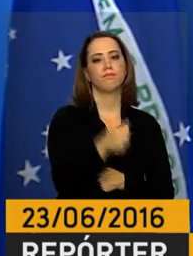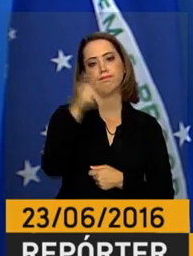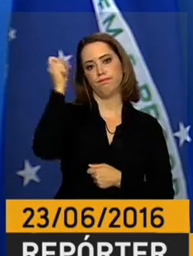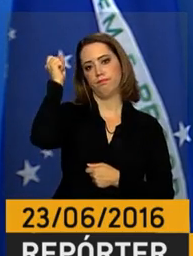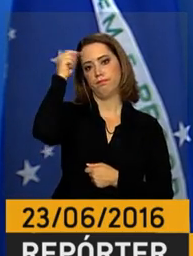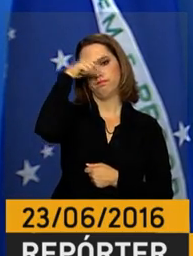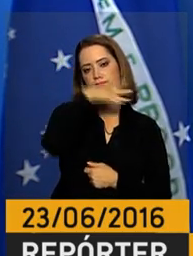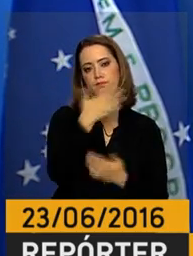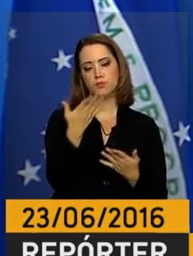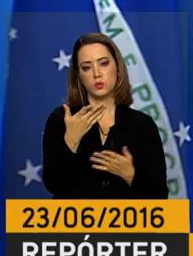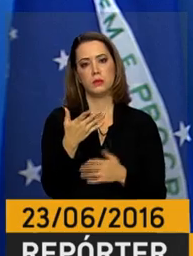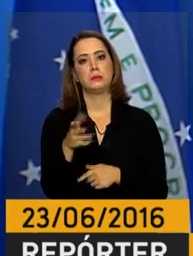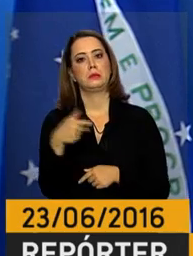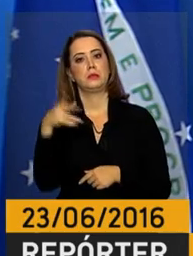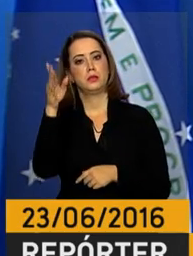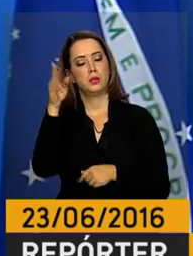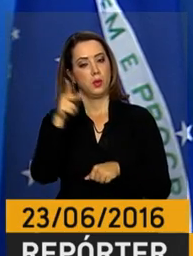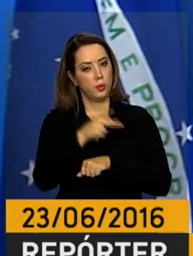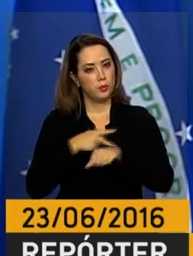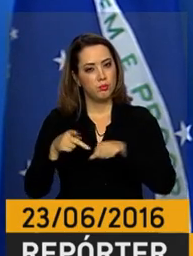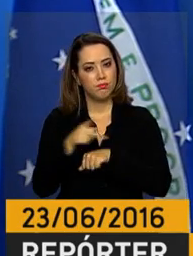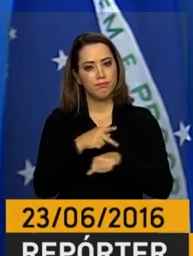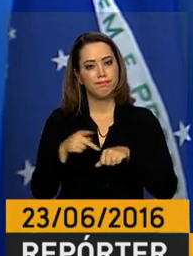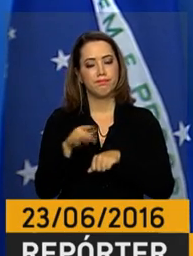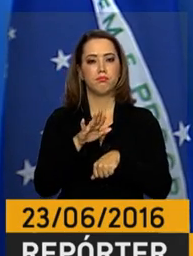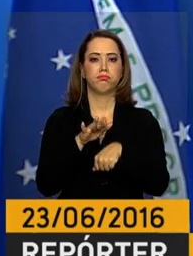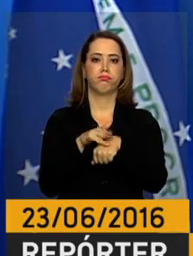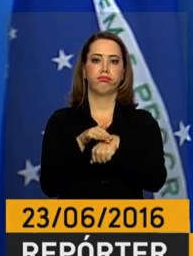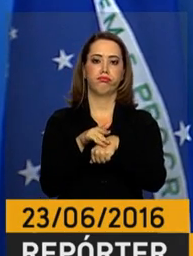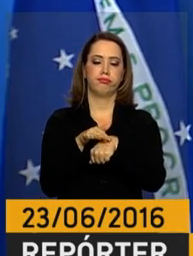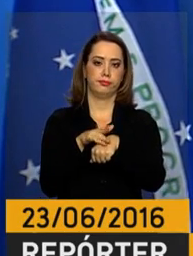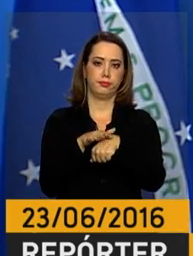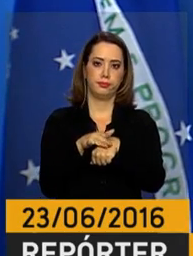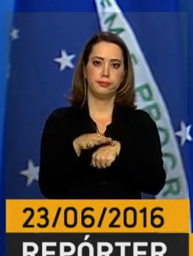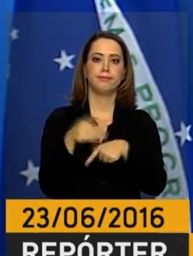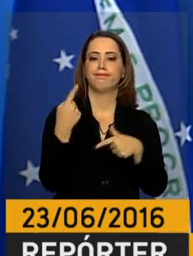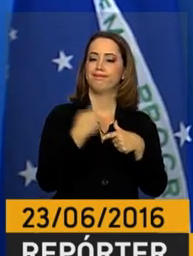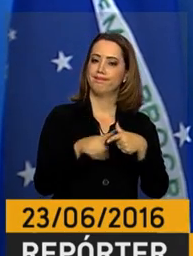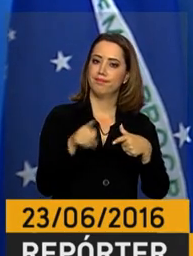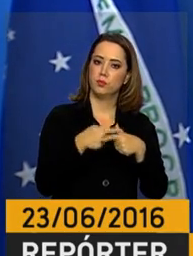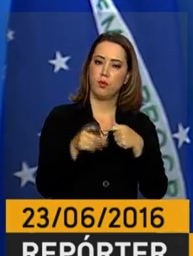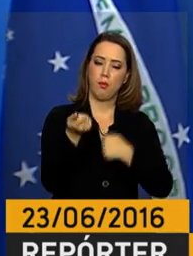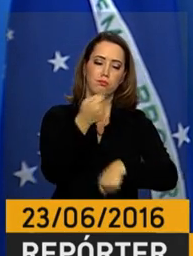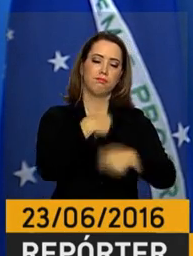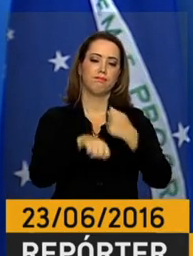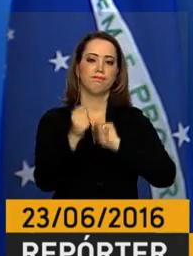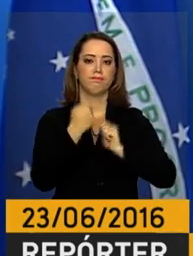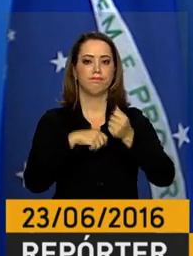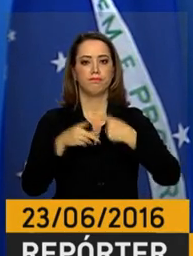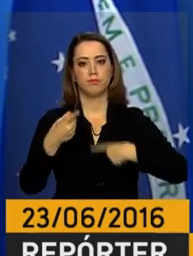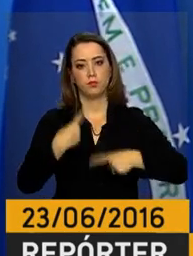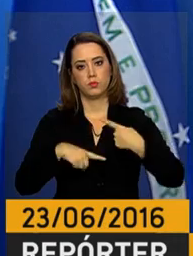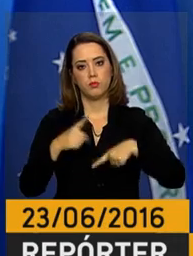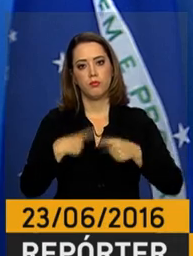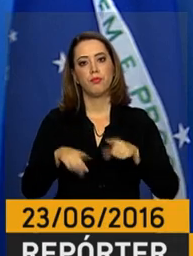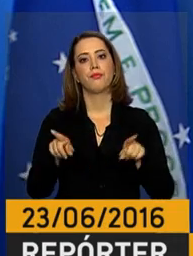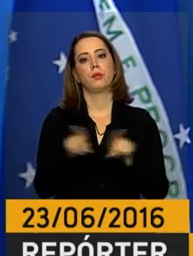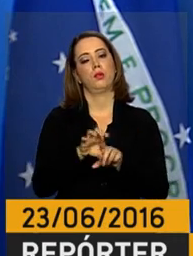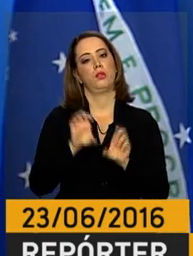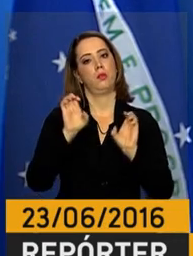país está enfermo as voltas com graves crises de natureza Econômica política e